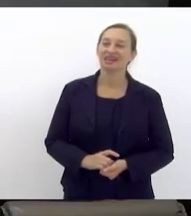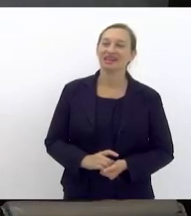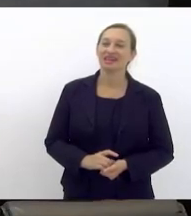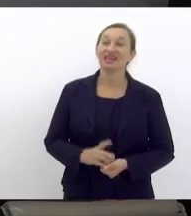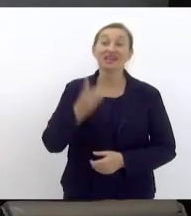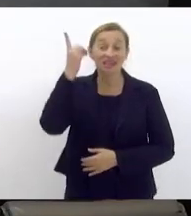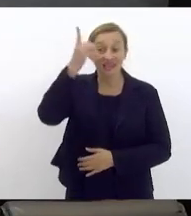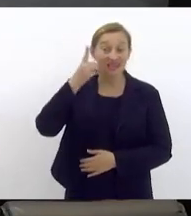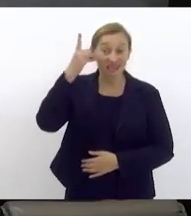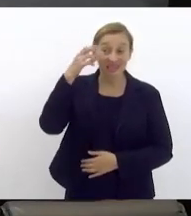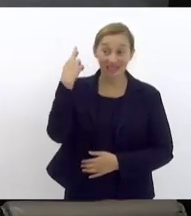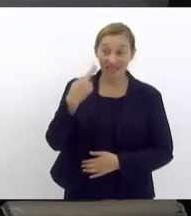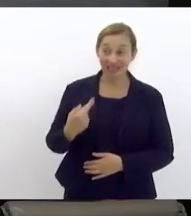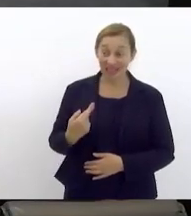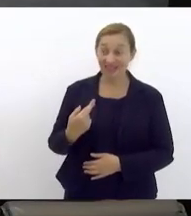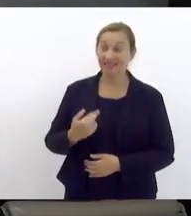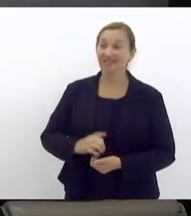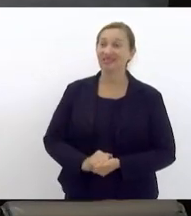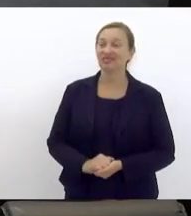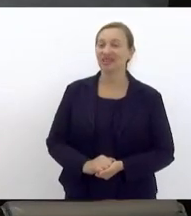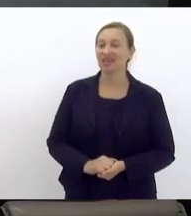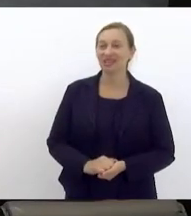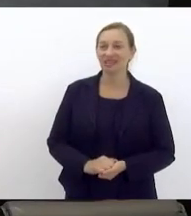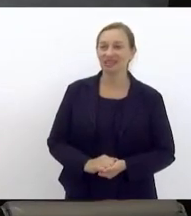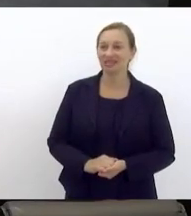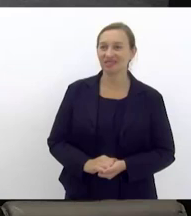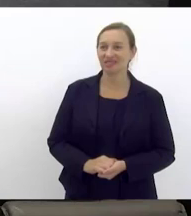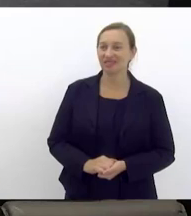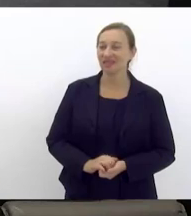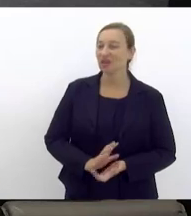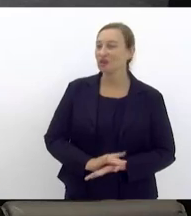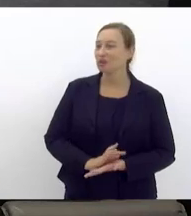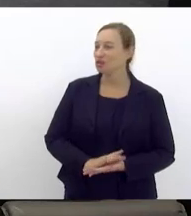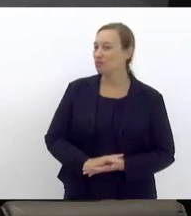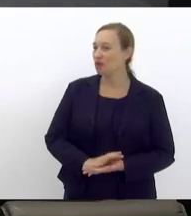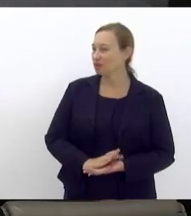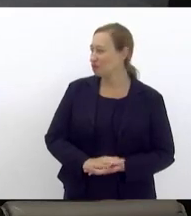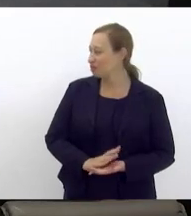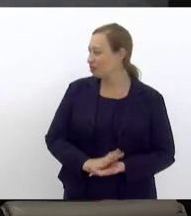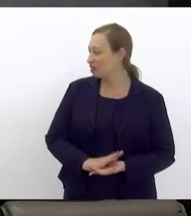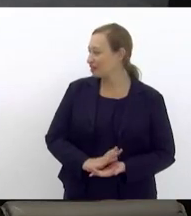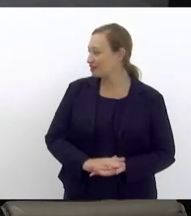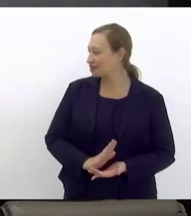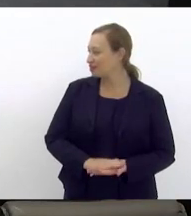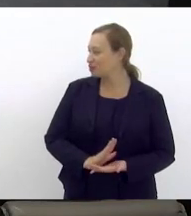deputada Renata Souza a excelência de quantidades